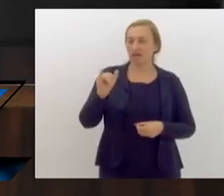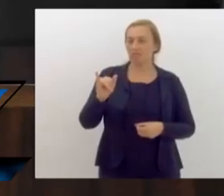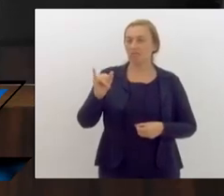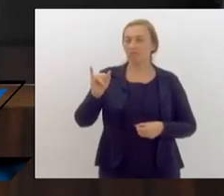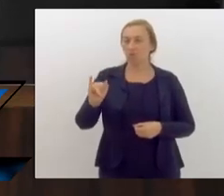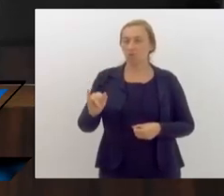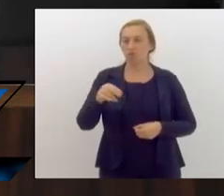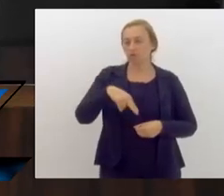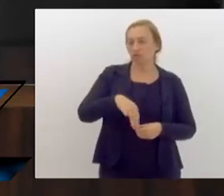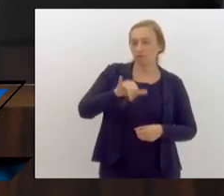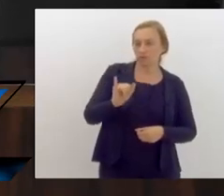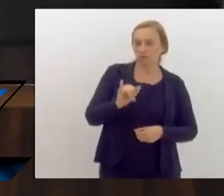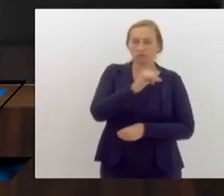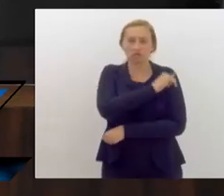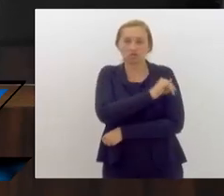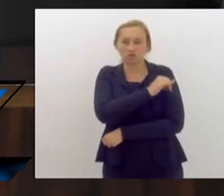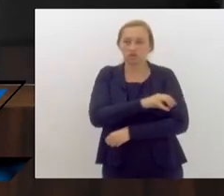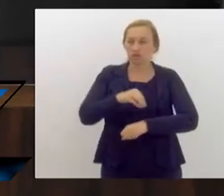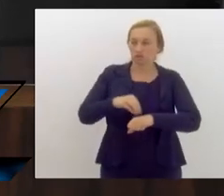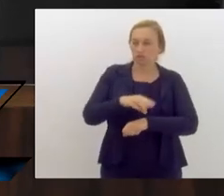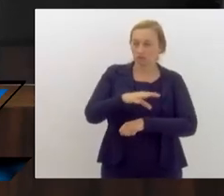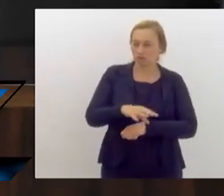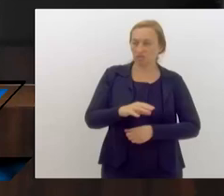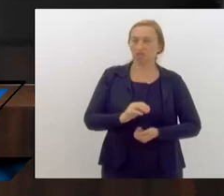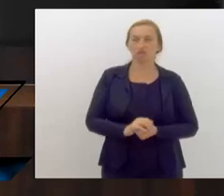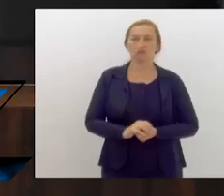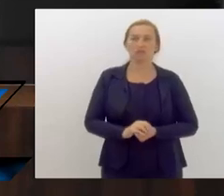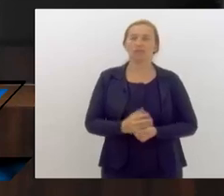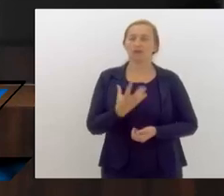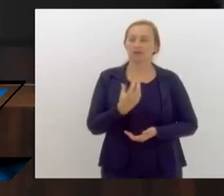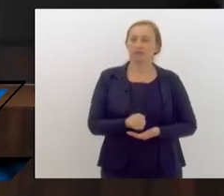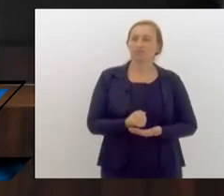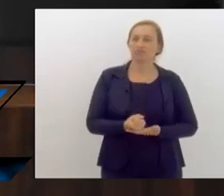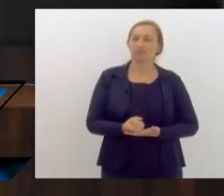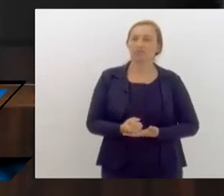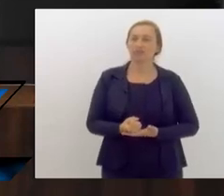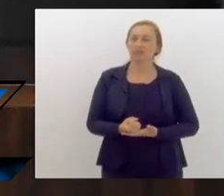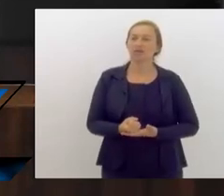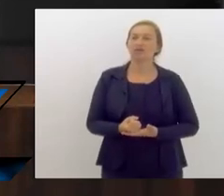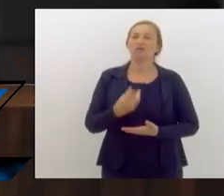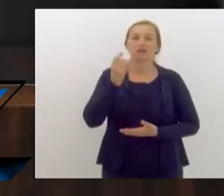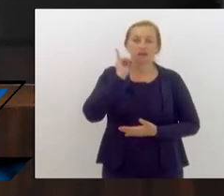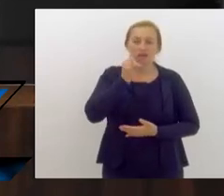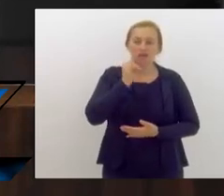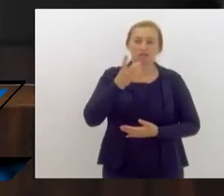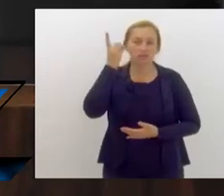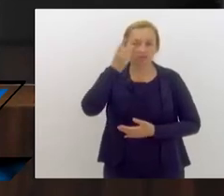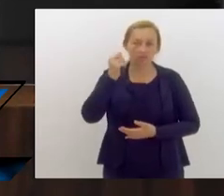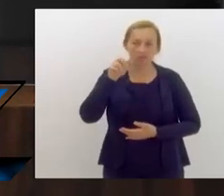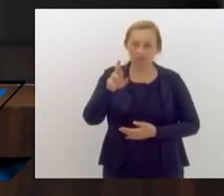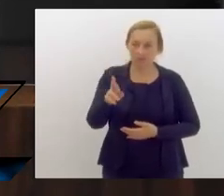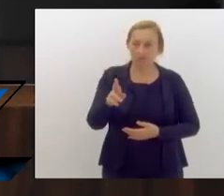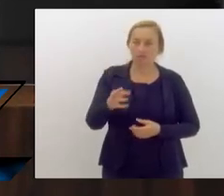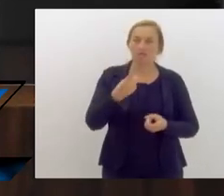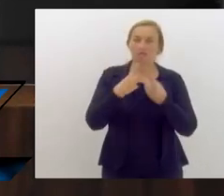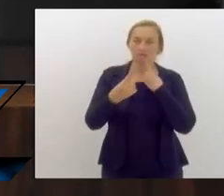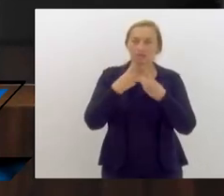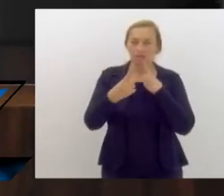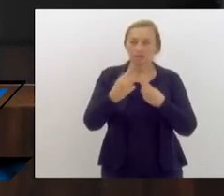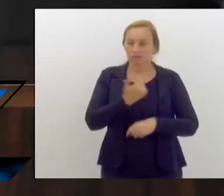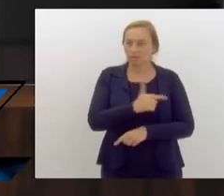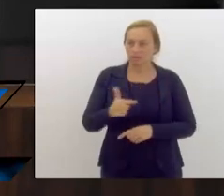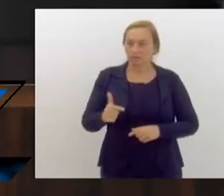parecida comissão de indicações legislativas favoráveis relator Deputado Rosemberg Reis em discussão